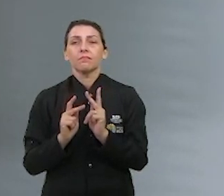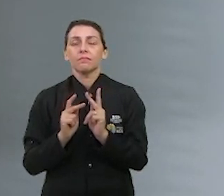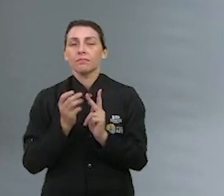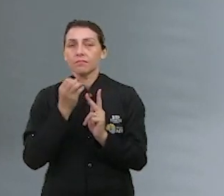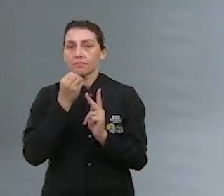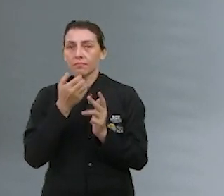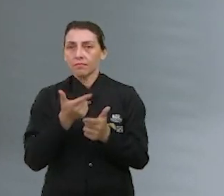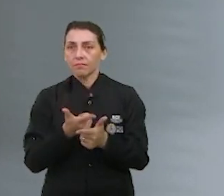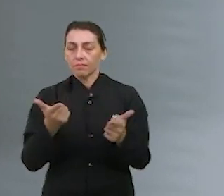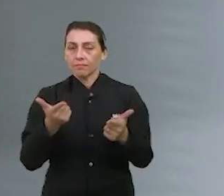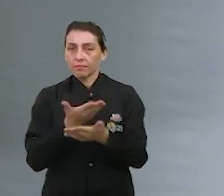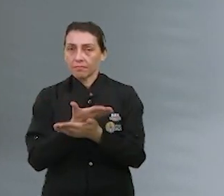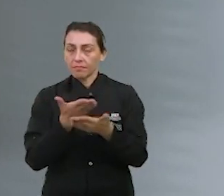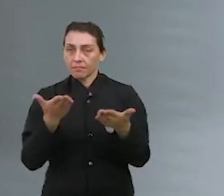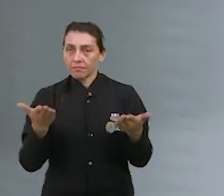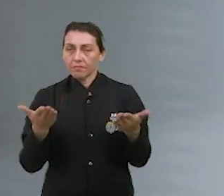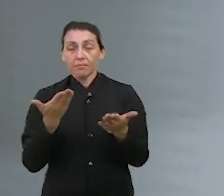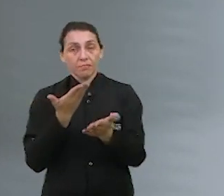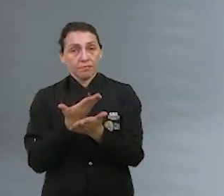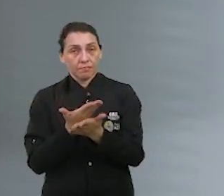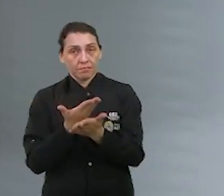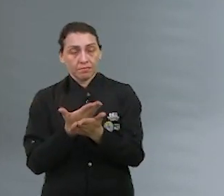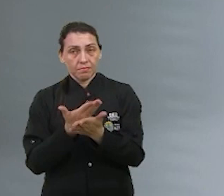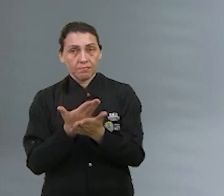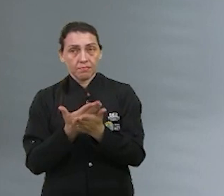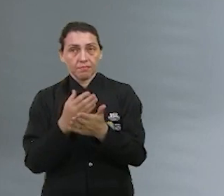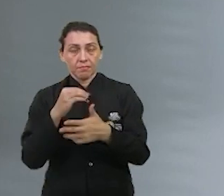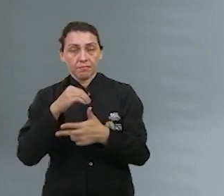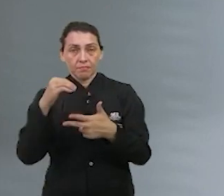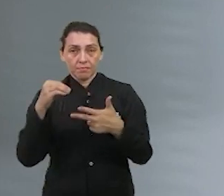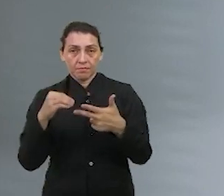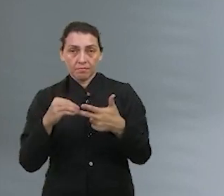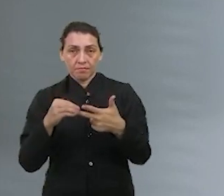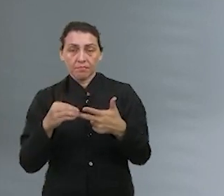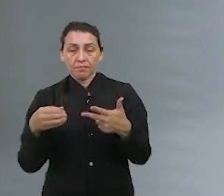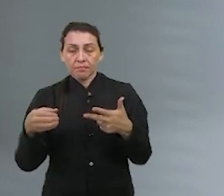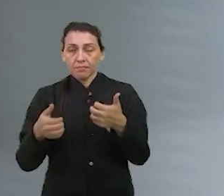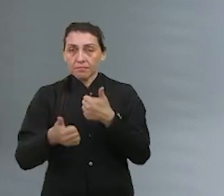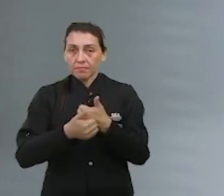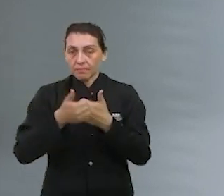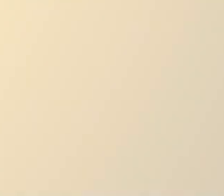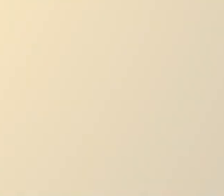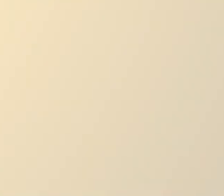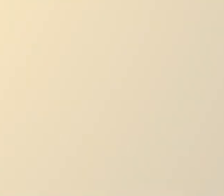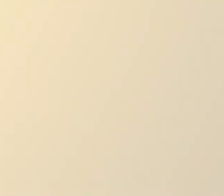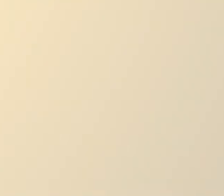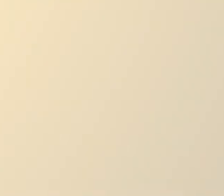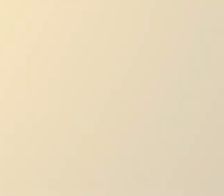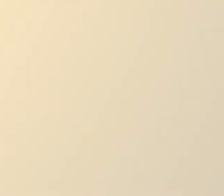boa sorte aí para vocês nos estudos, no Enem que tá chegando. E obrigada!